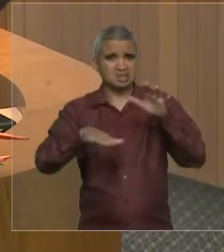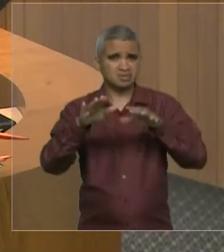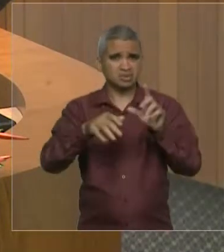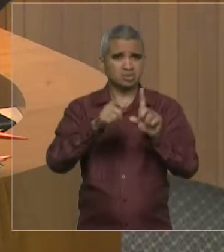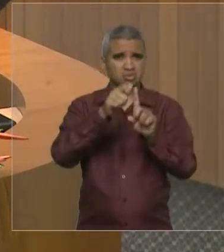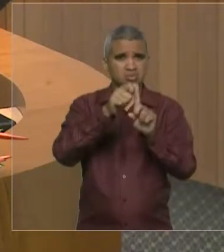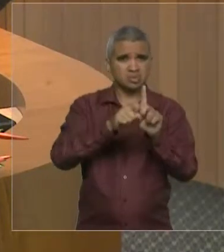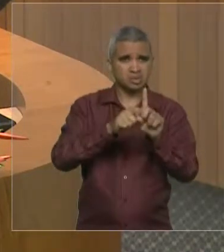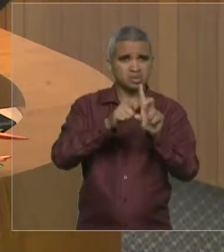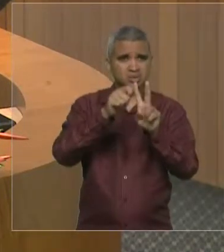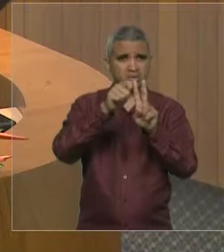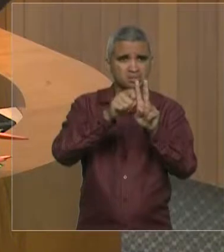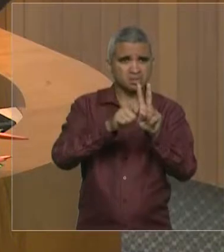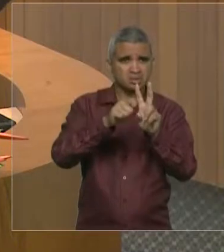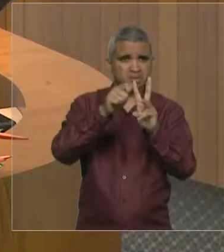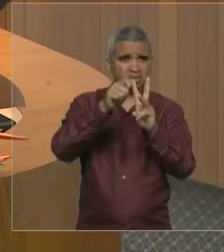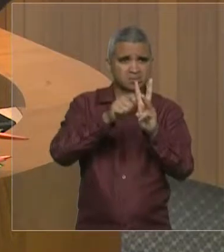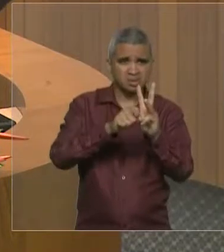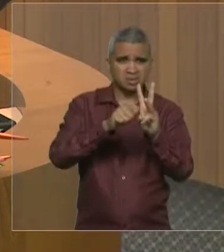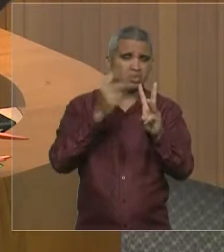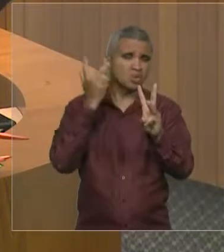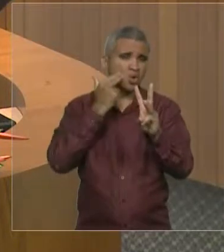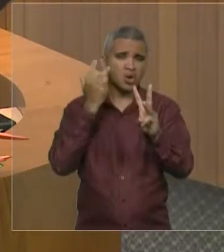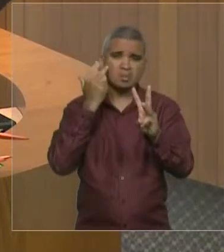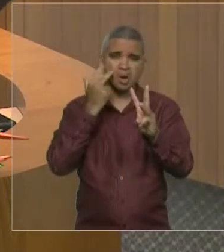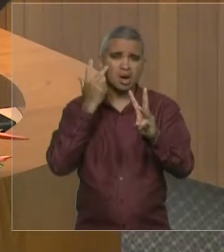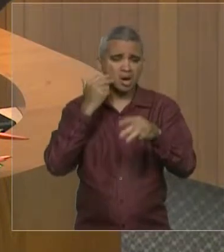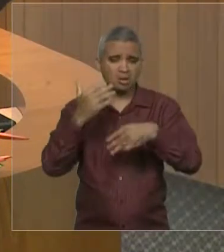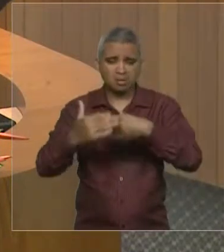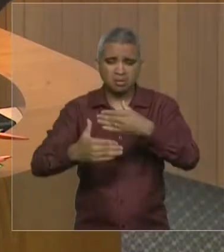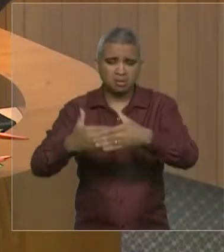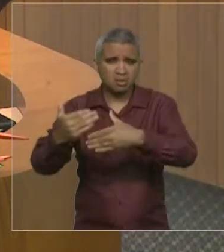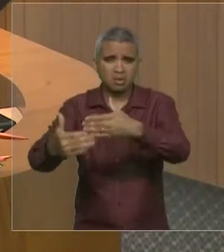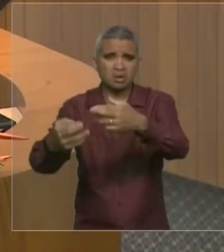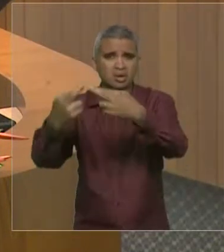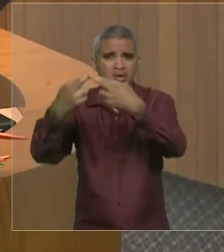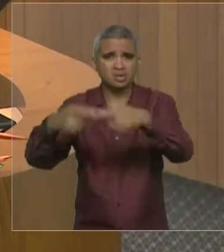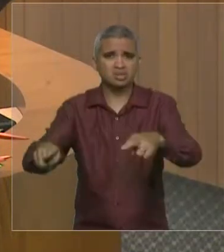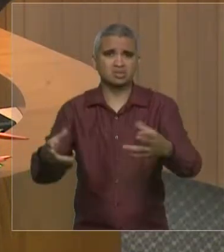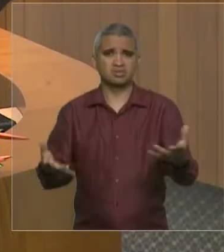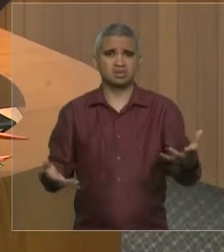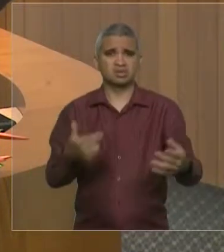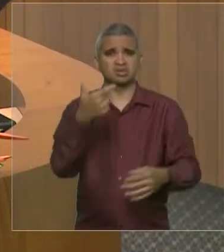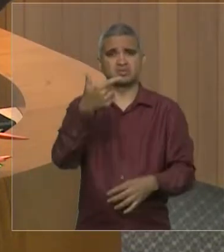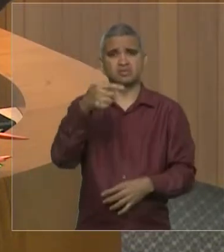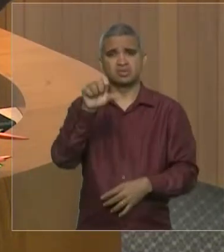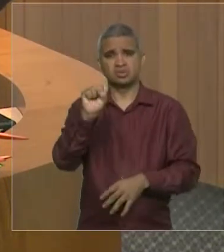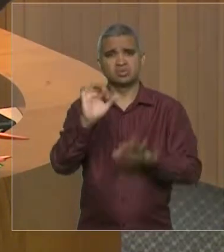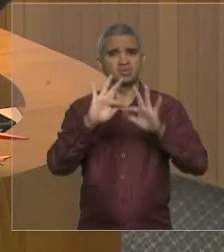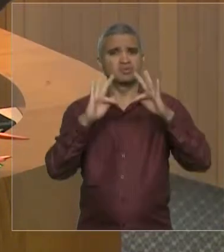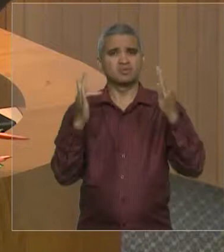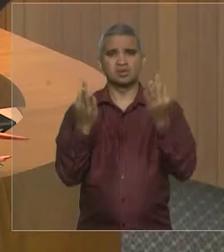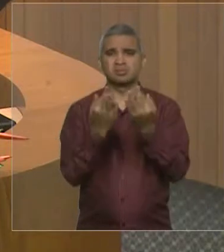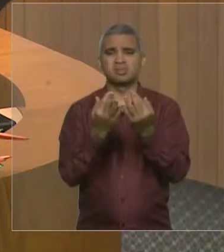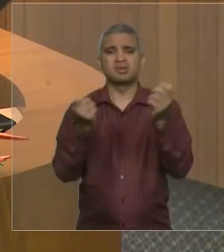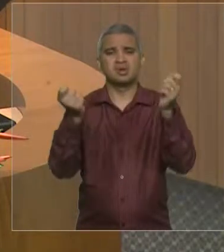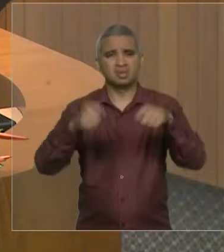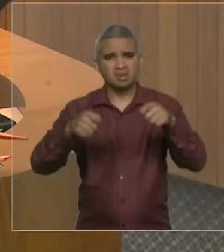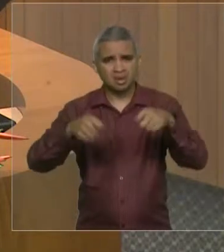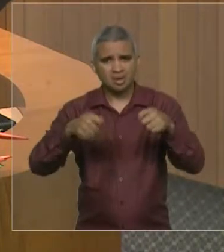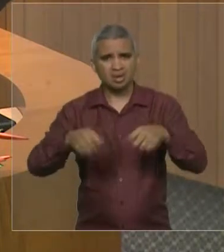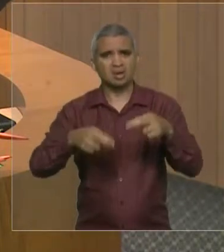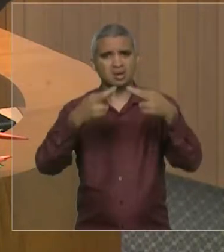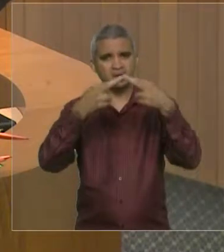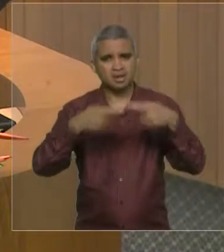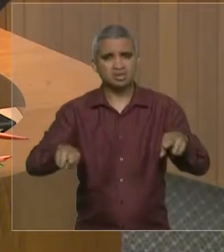resolver a situação, não teria problema algum. 28 famílias apenas, gente, para resolver a vida de